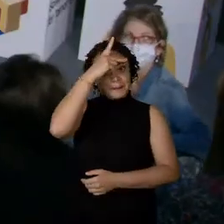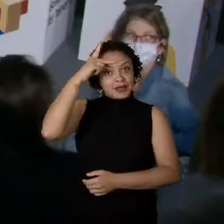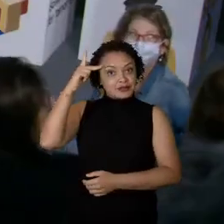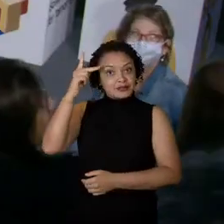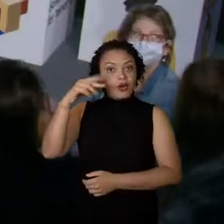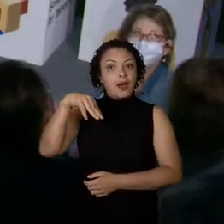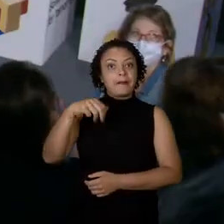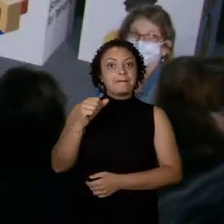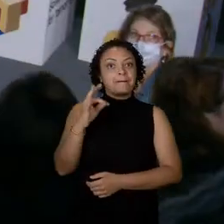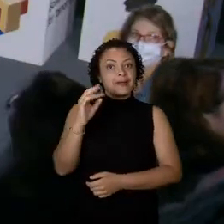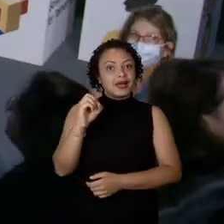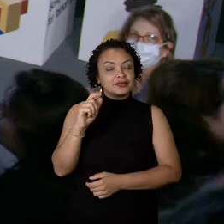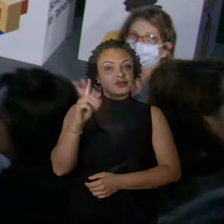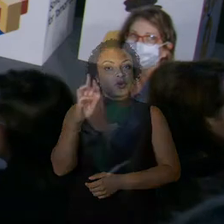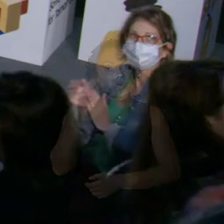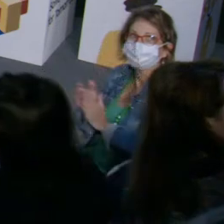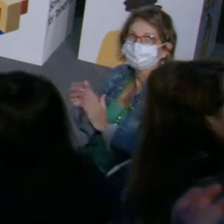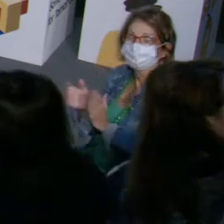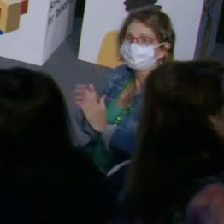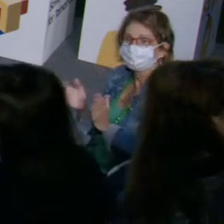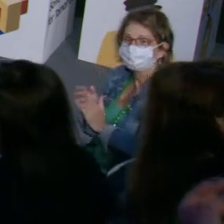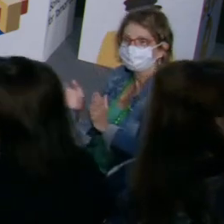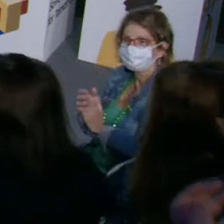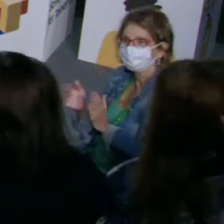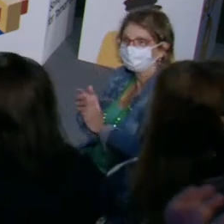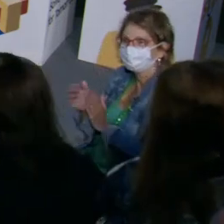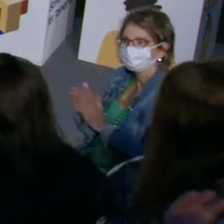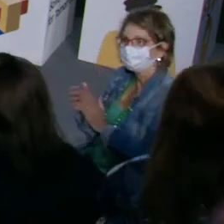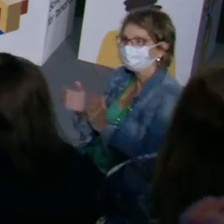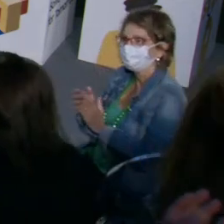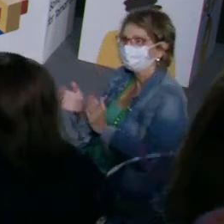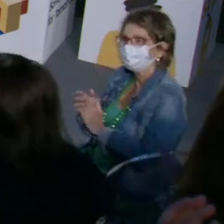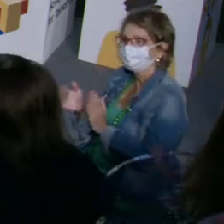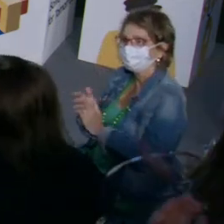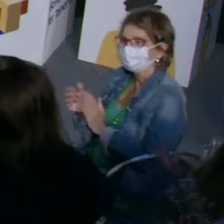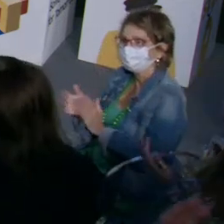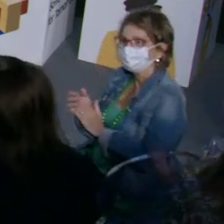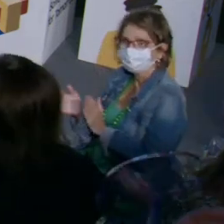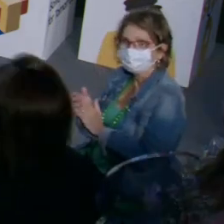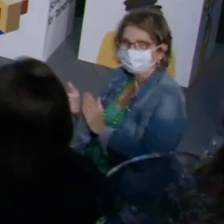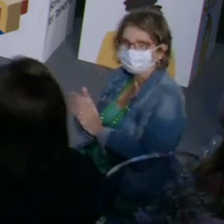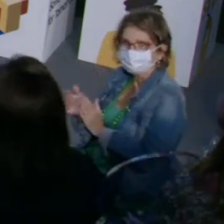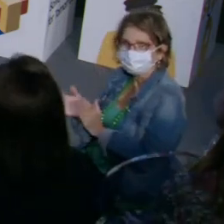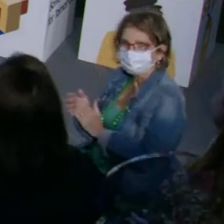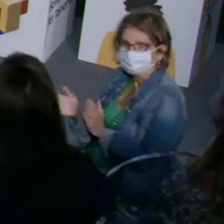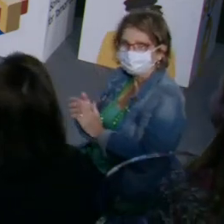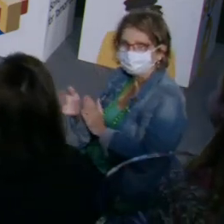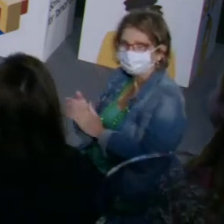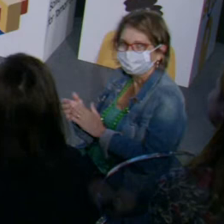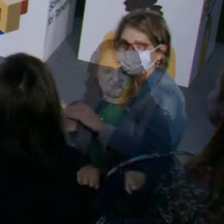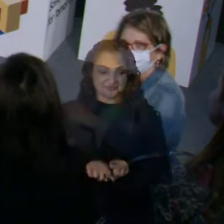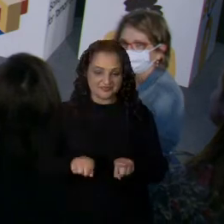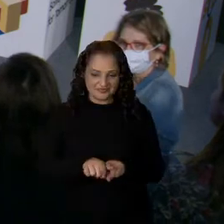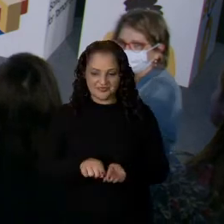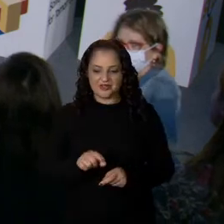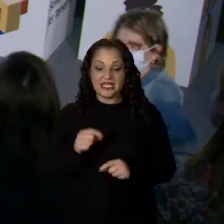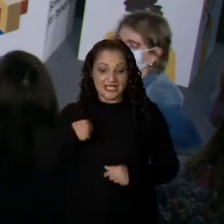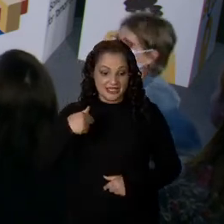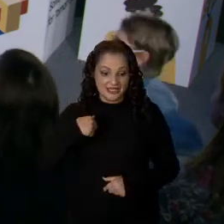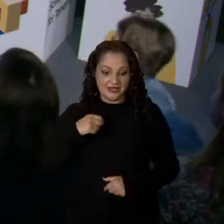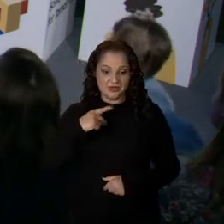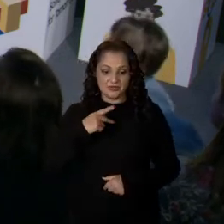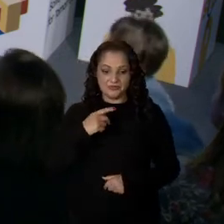Ah, com bandeira! Conheço também o Mato Grosso do Sul, eu sou do